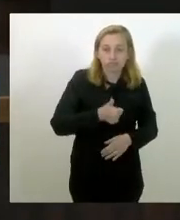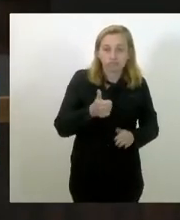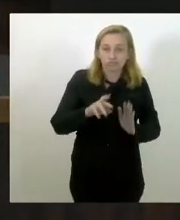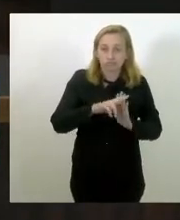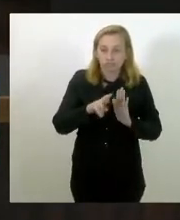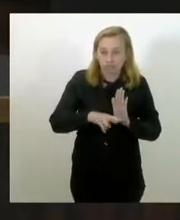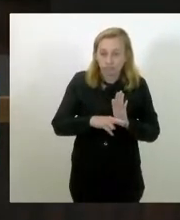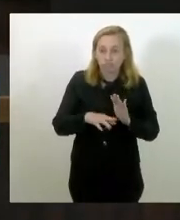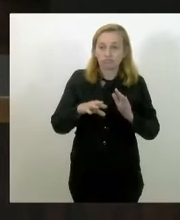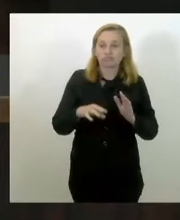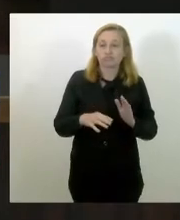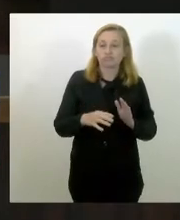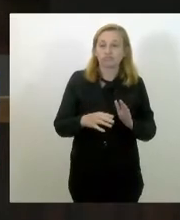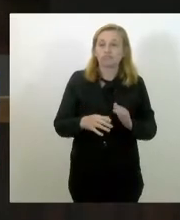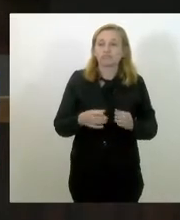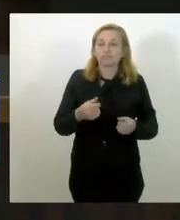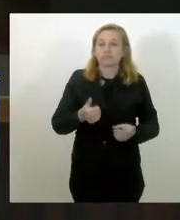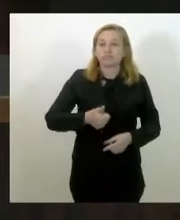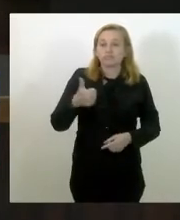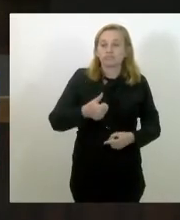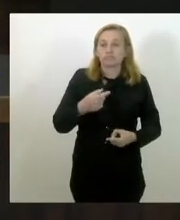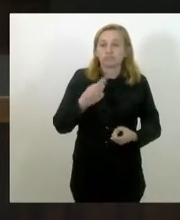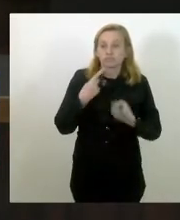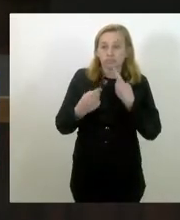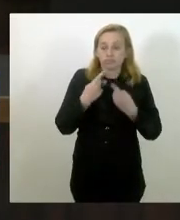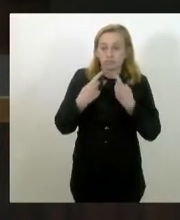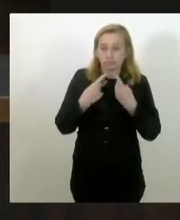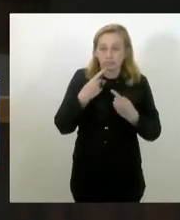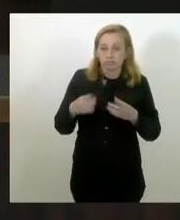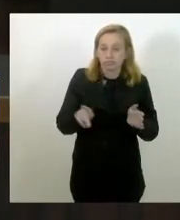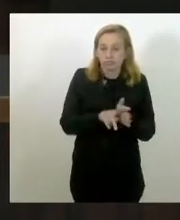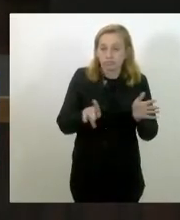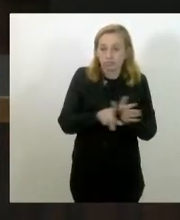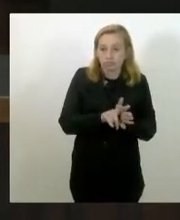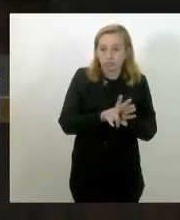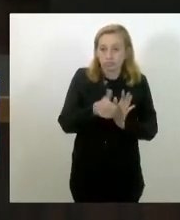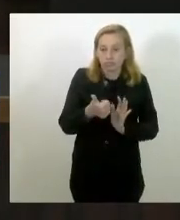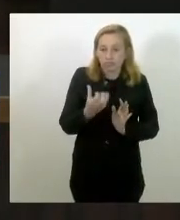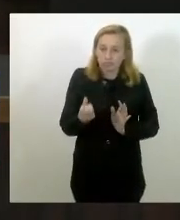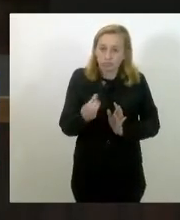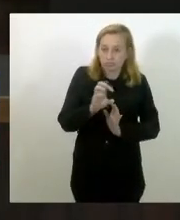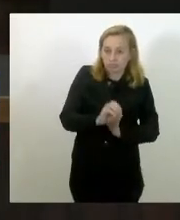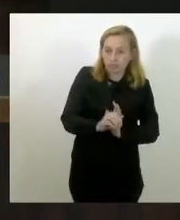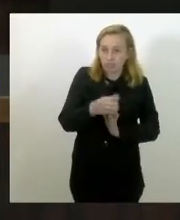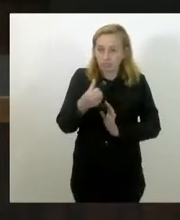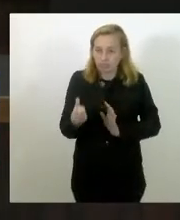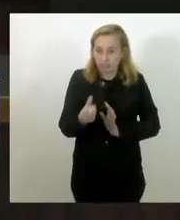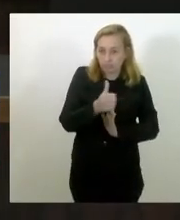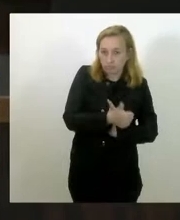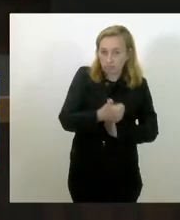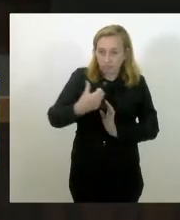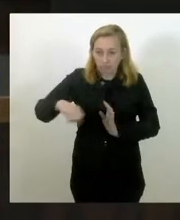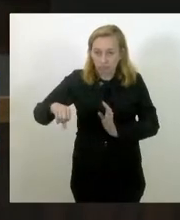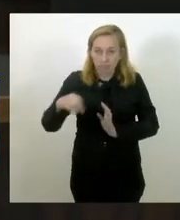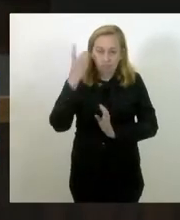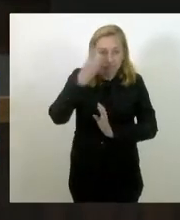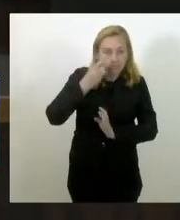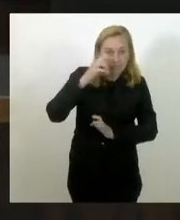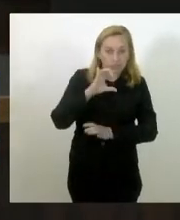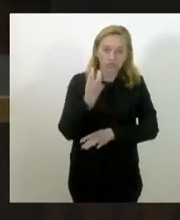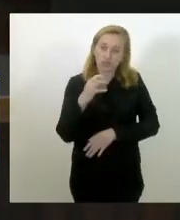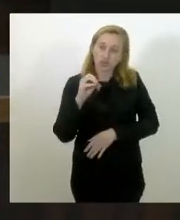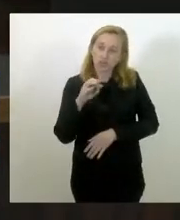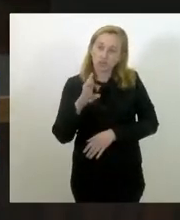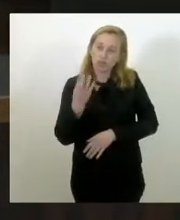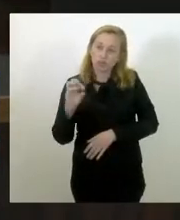47 do Regimento Interno, entre limitação de nada em primeira discussão, projeto de lei 1606-19, de autoria dos deputados Chicão Bulhões,